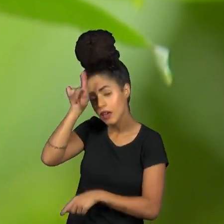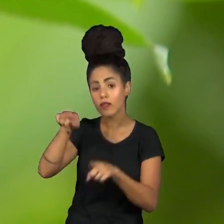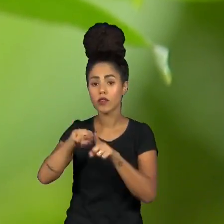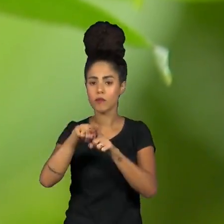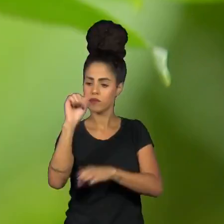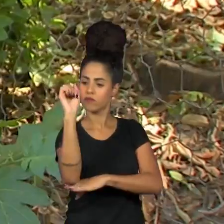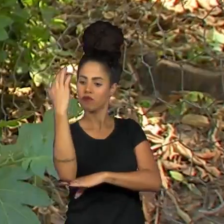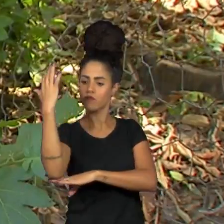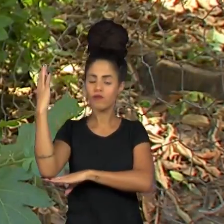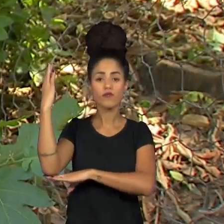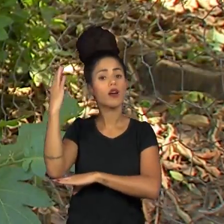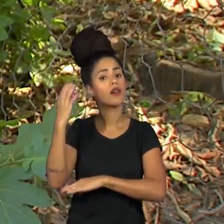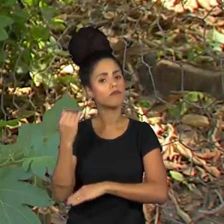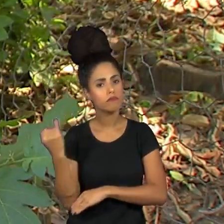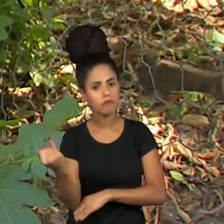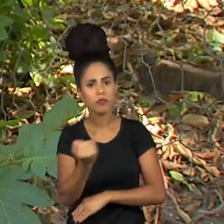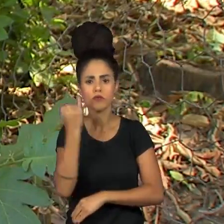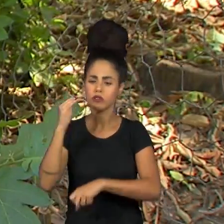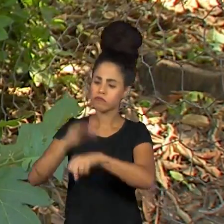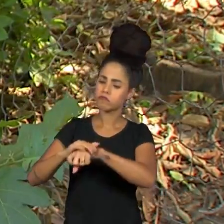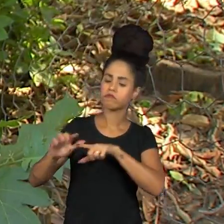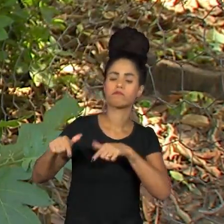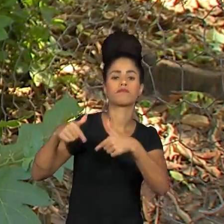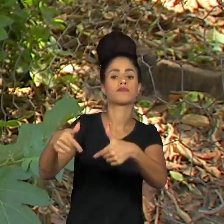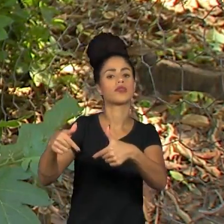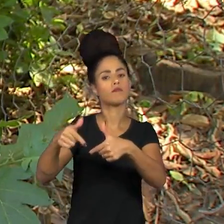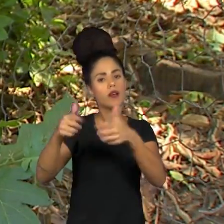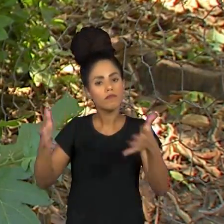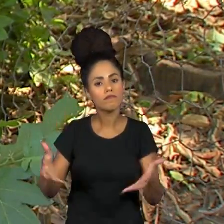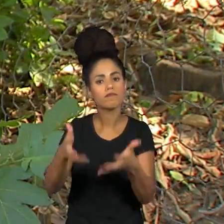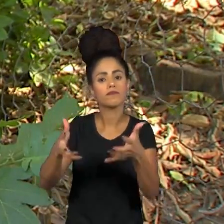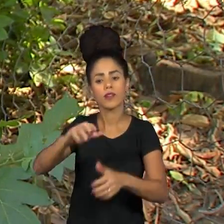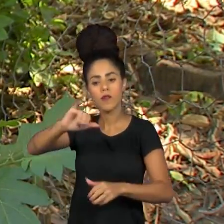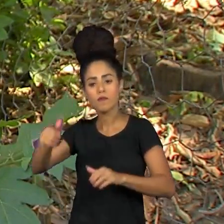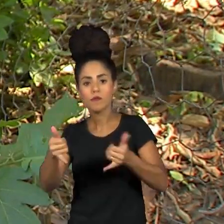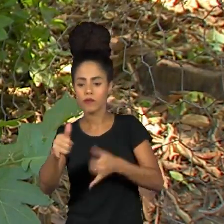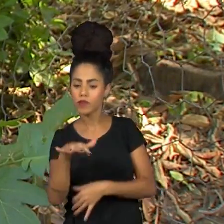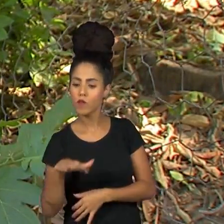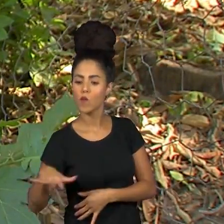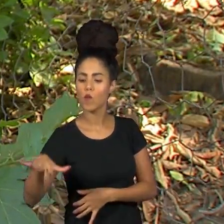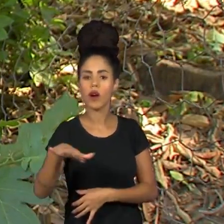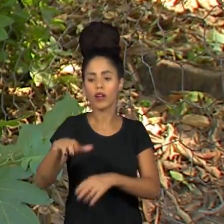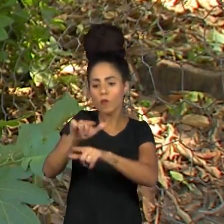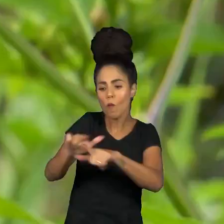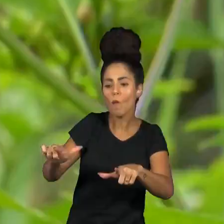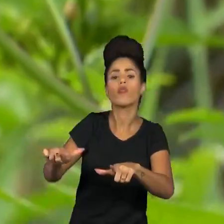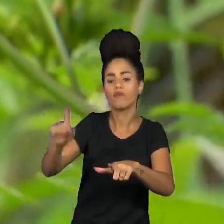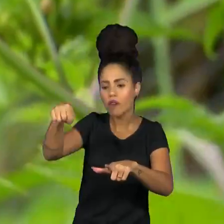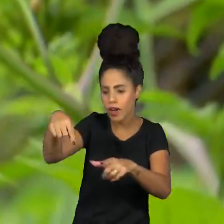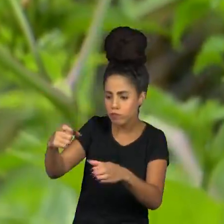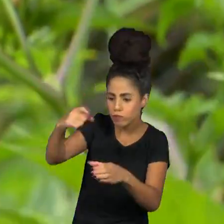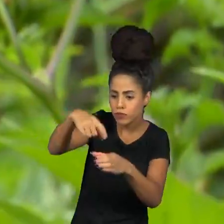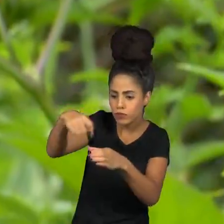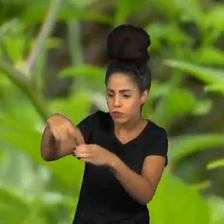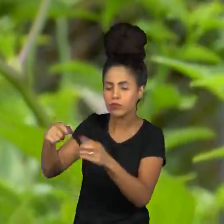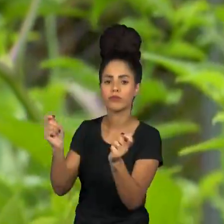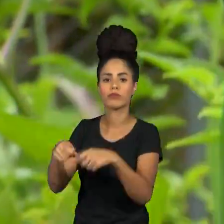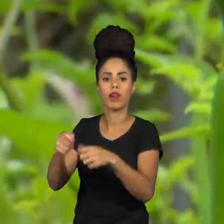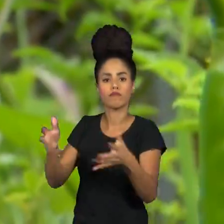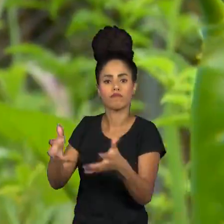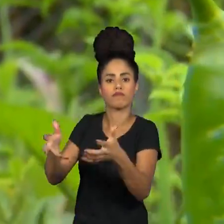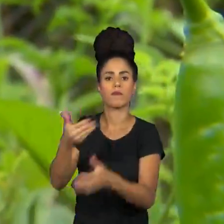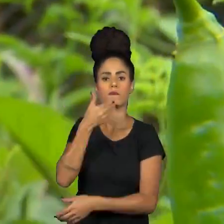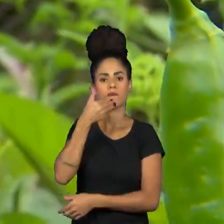polinizadores. Investir em políticas públicas para aproveitar áreas ociosas com hortas urbanas contribui para um